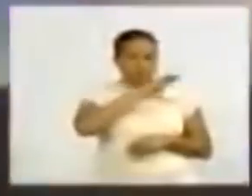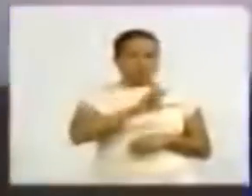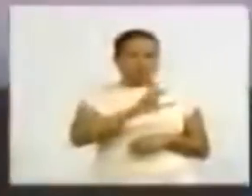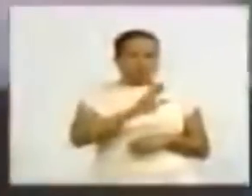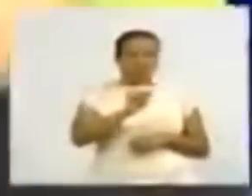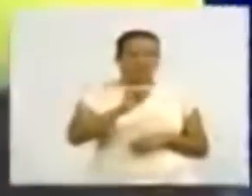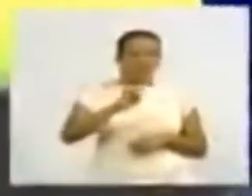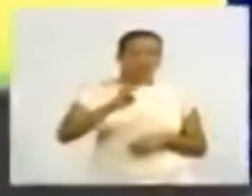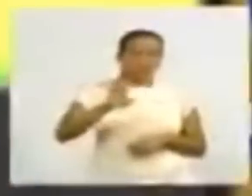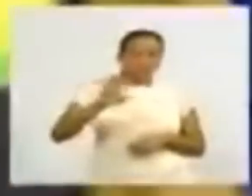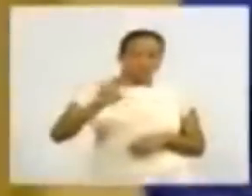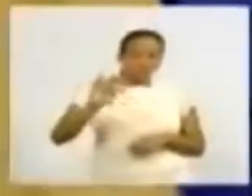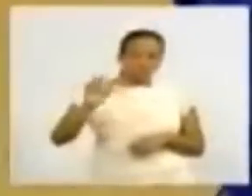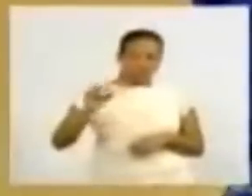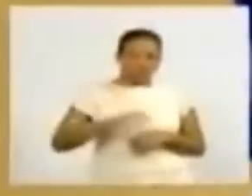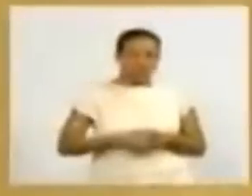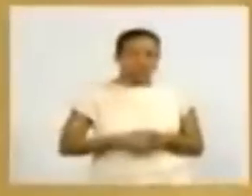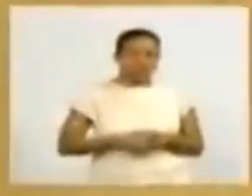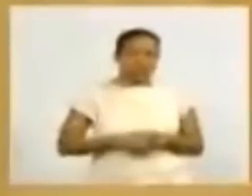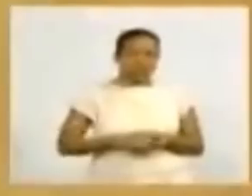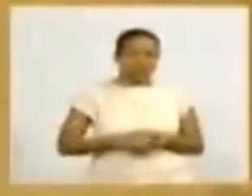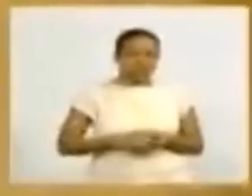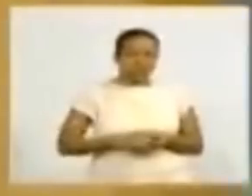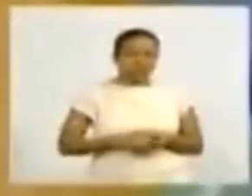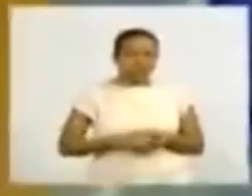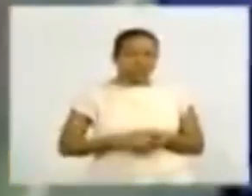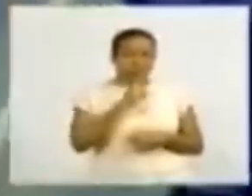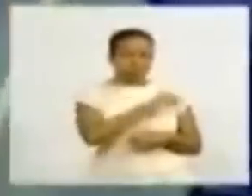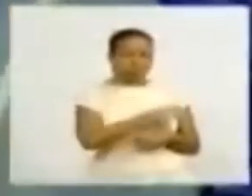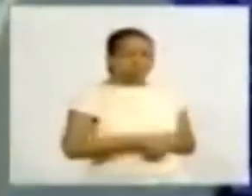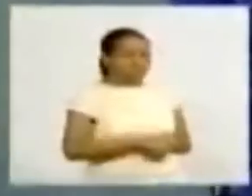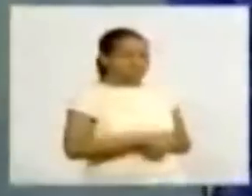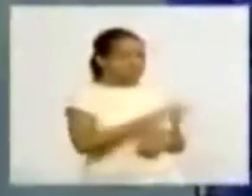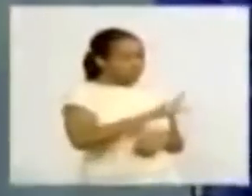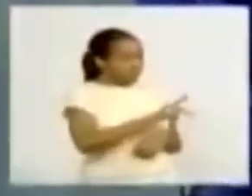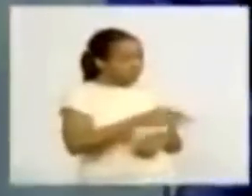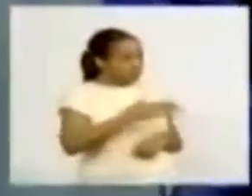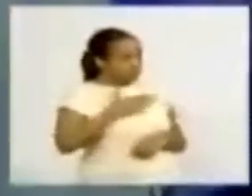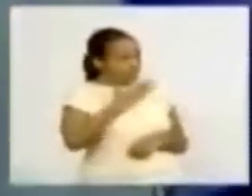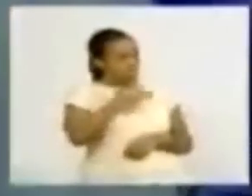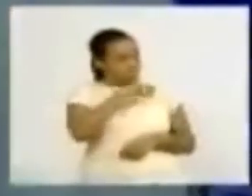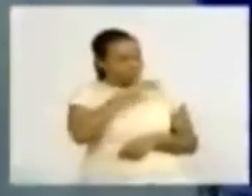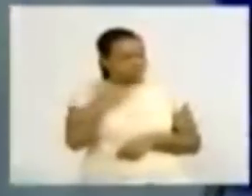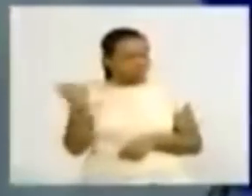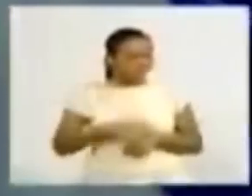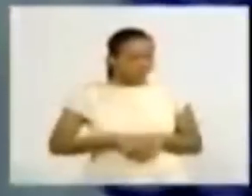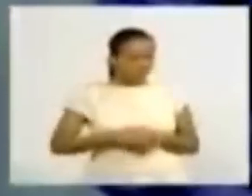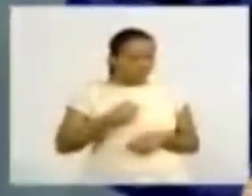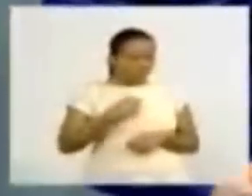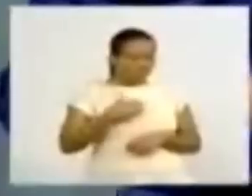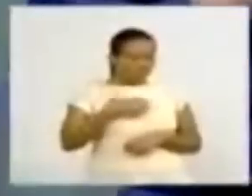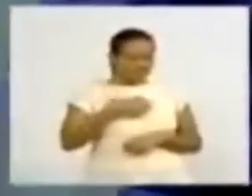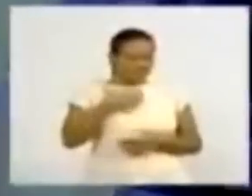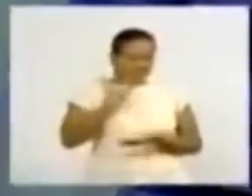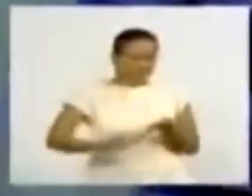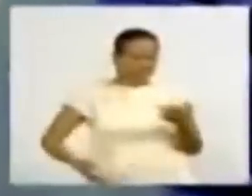ele disse para mim assim no telefonema: padre, o meu maior sofrimento de perder o meu pai é que quando morreu o